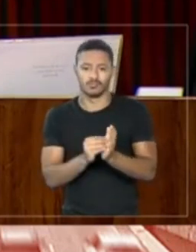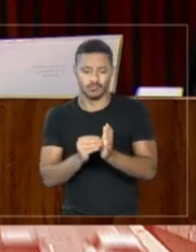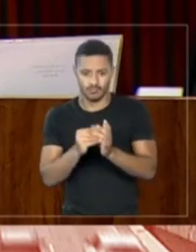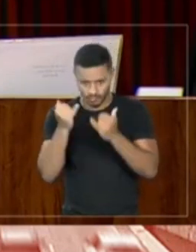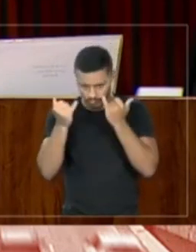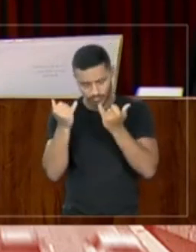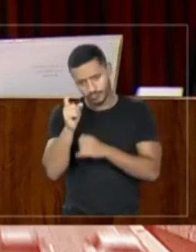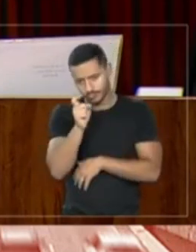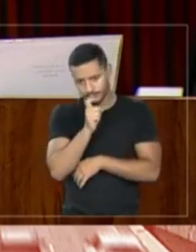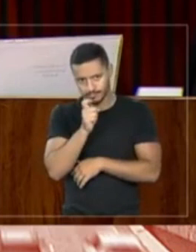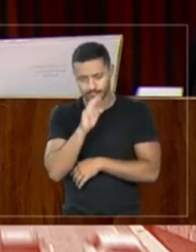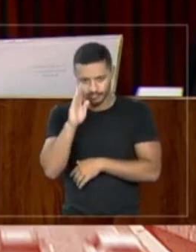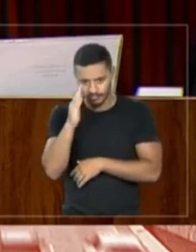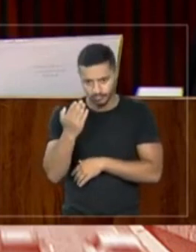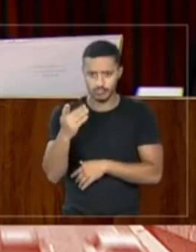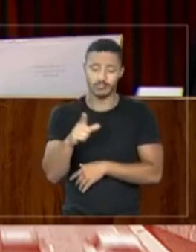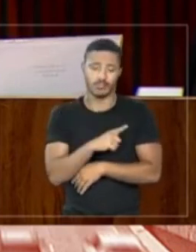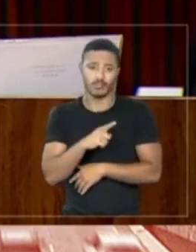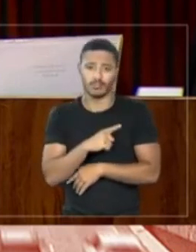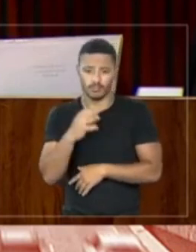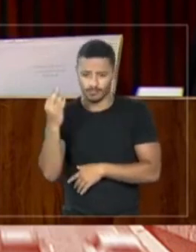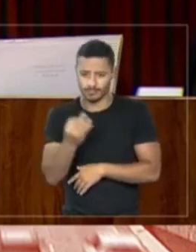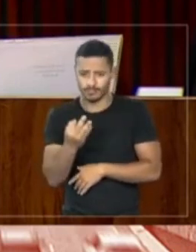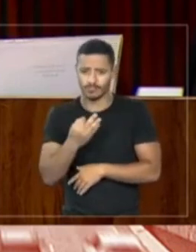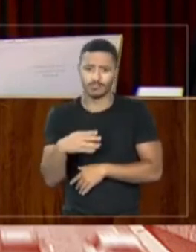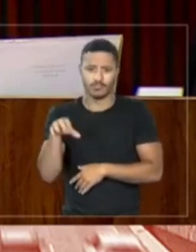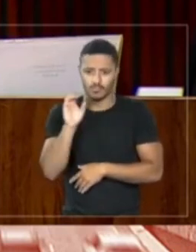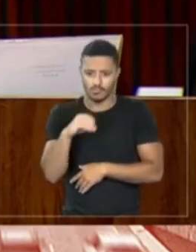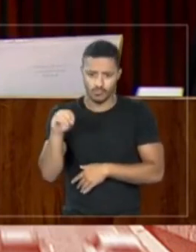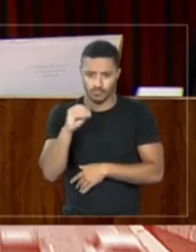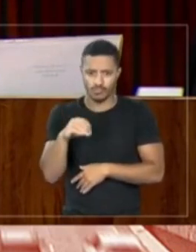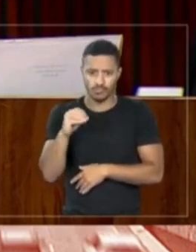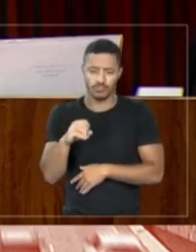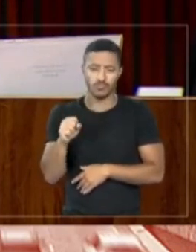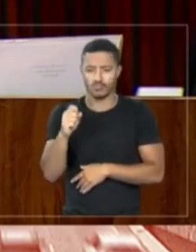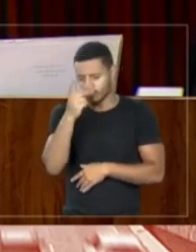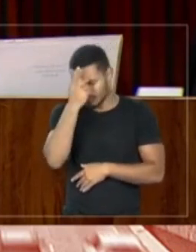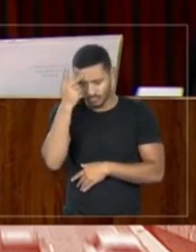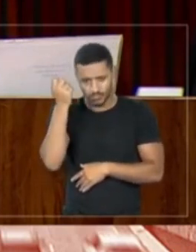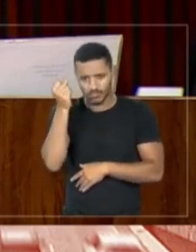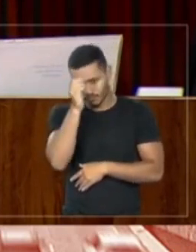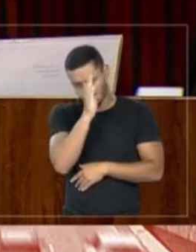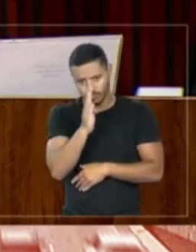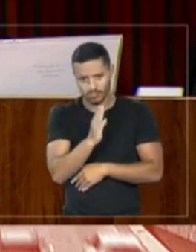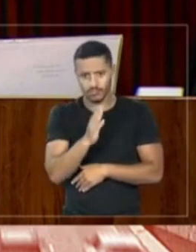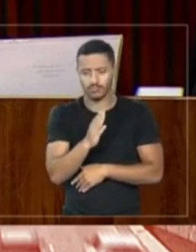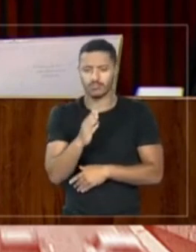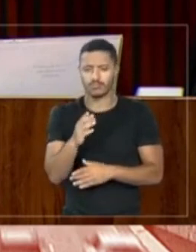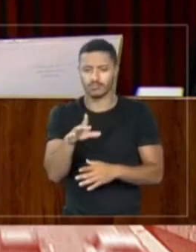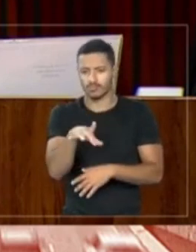o TSE foi brando e demorou. Mas recentemente tem adotado posturas